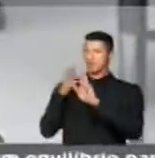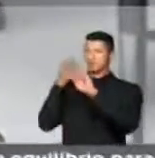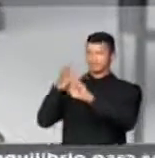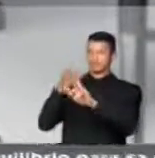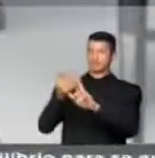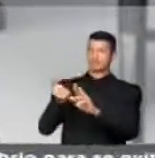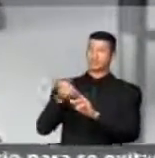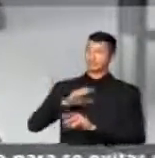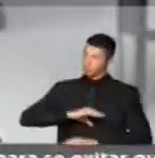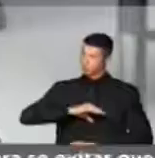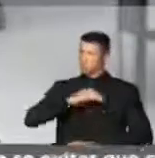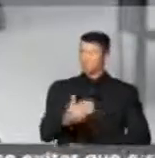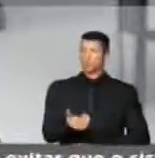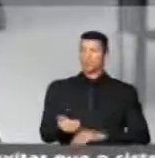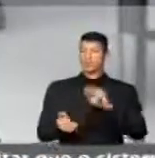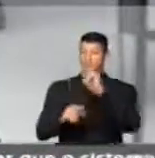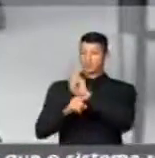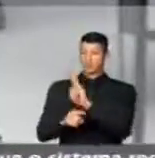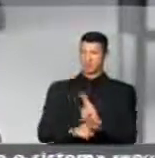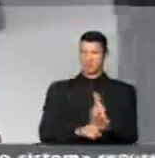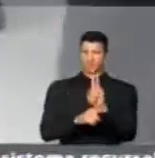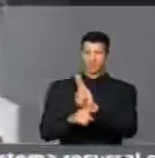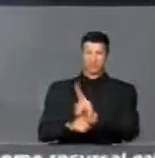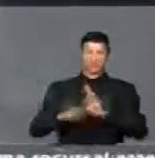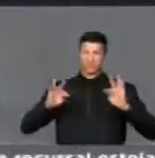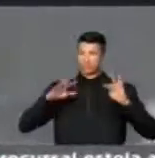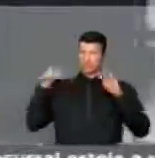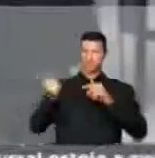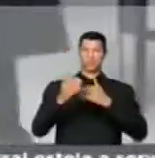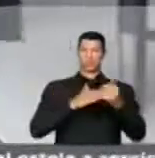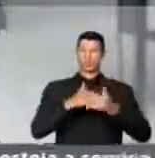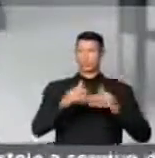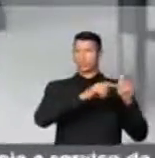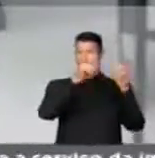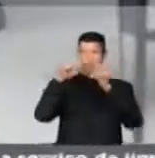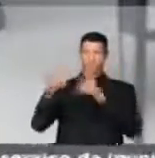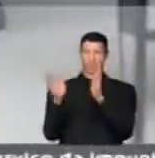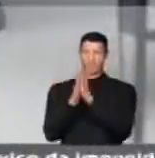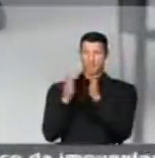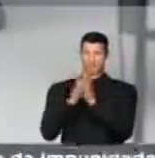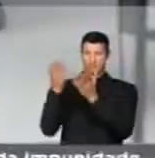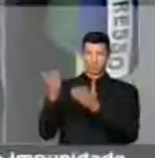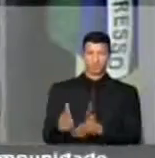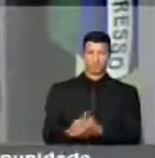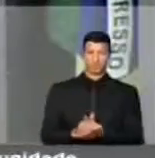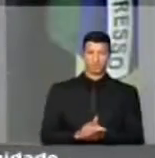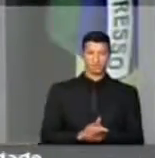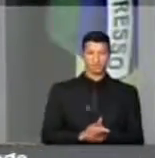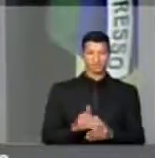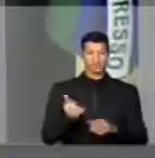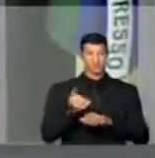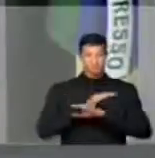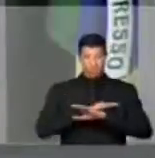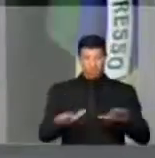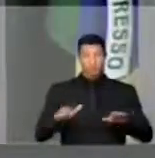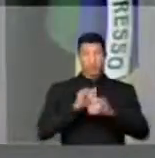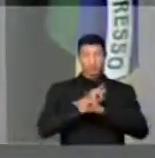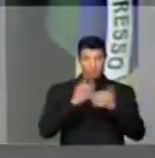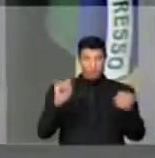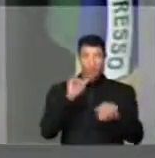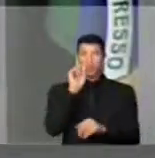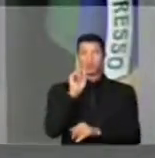representante, com coragem para defendê-los em todo e em qualquer aspecto. Parabéns a você. Obrigado, deputado. E eu encerro dizendo o